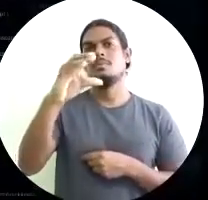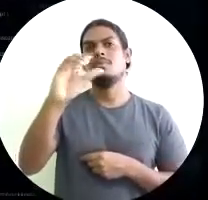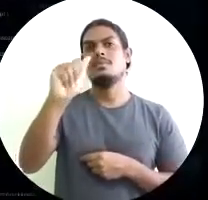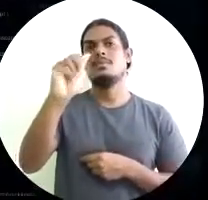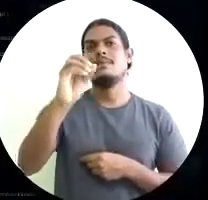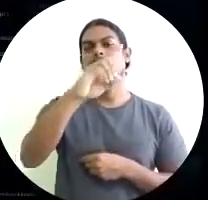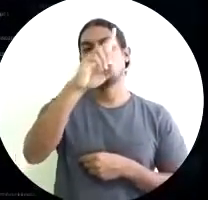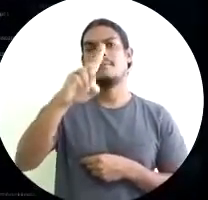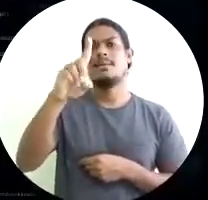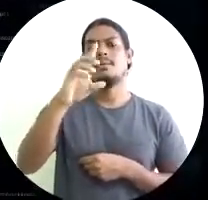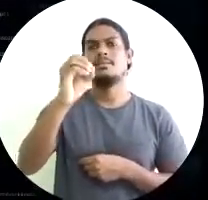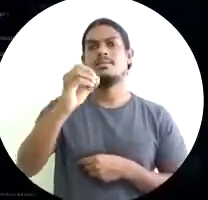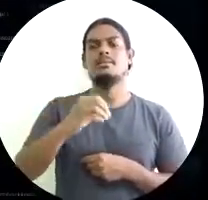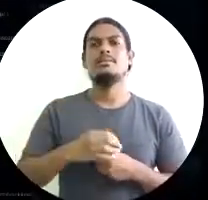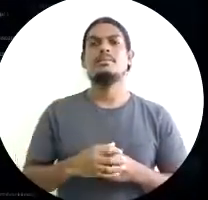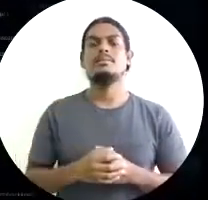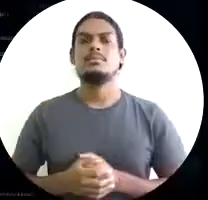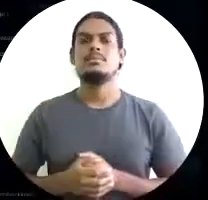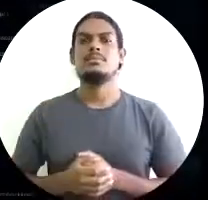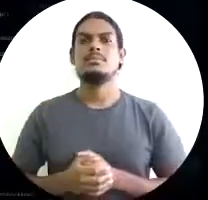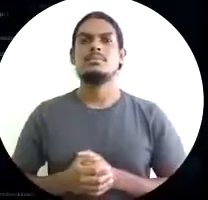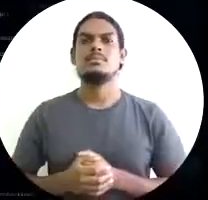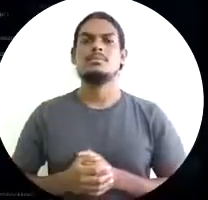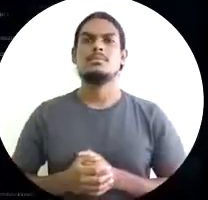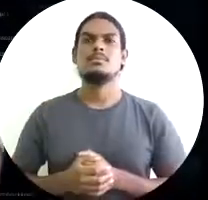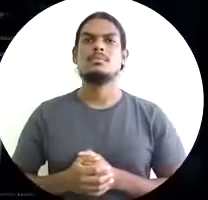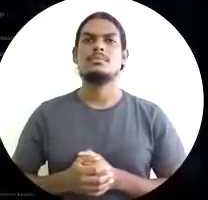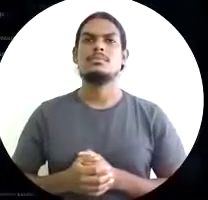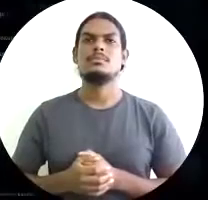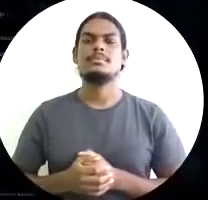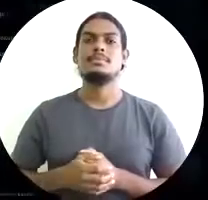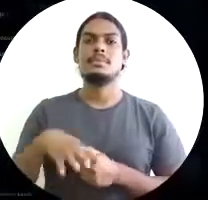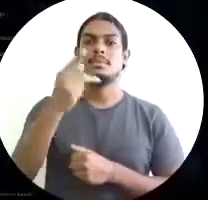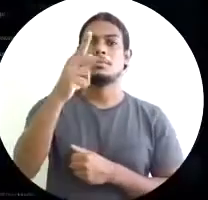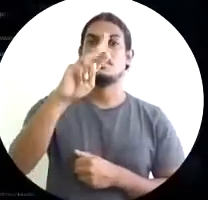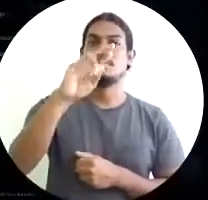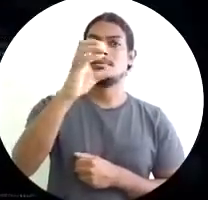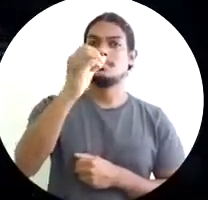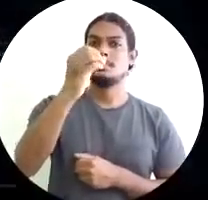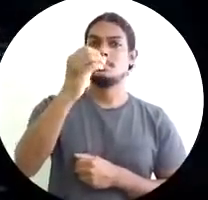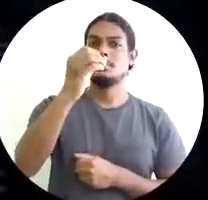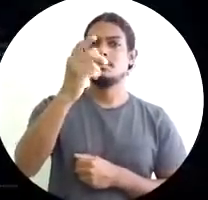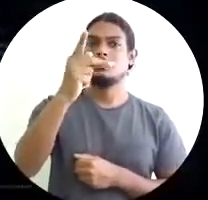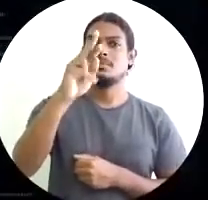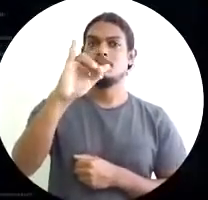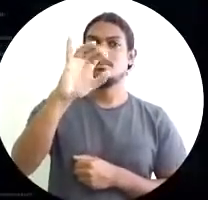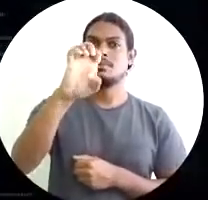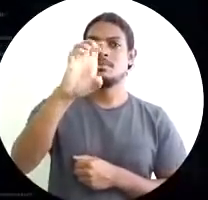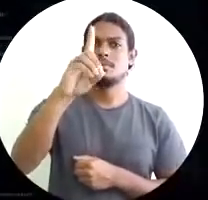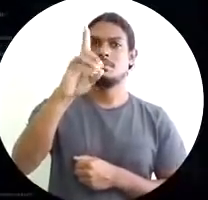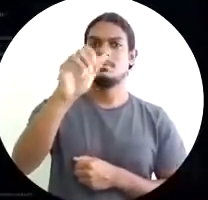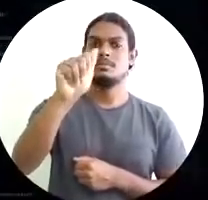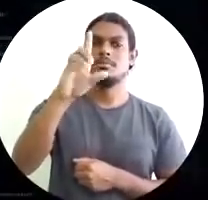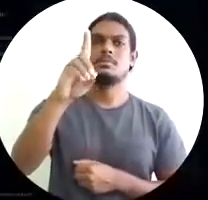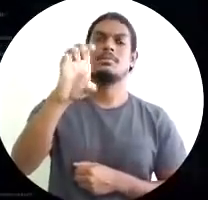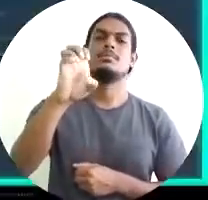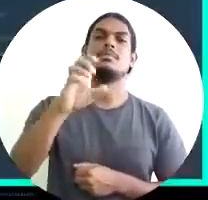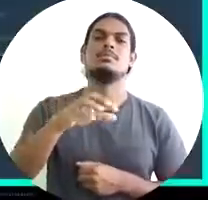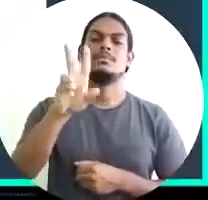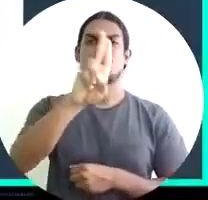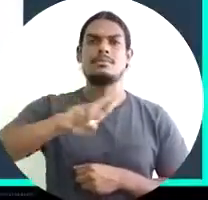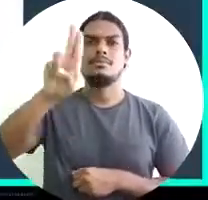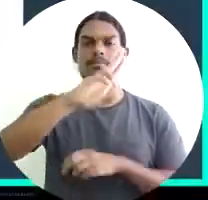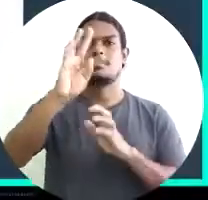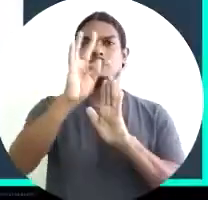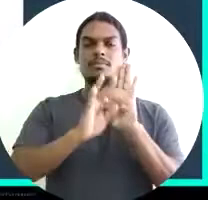daquele texto, daquele bloco de texto. Então, são propriedades que elas vão afetar o bloco de texto,